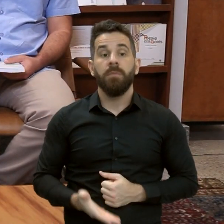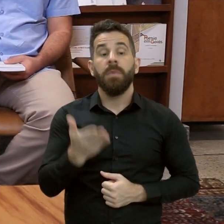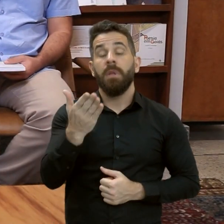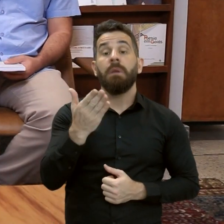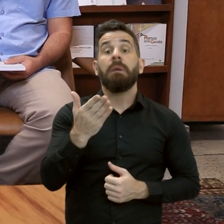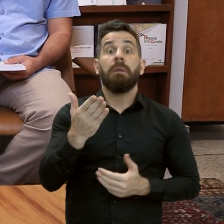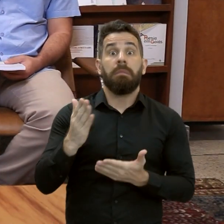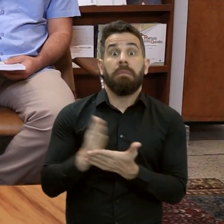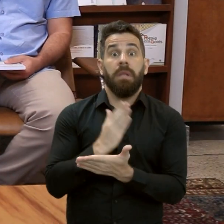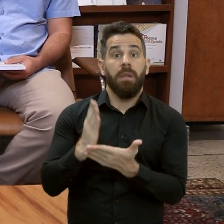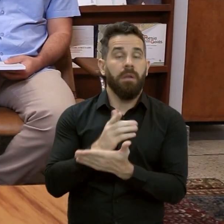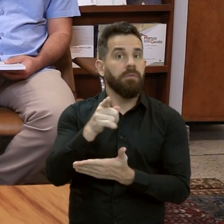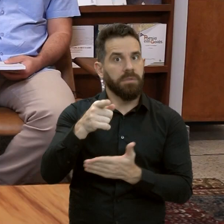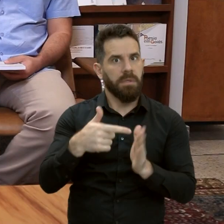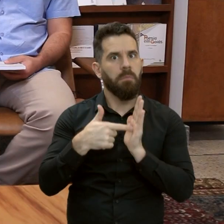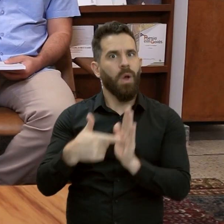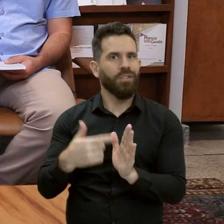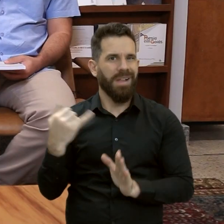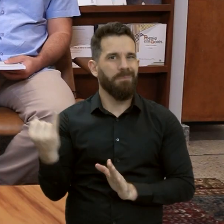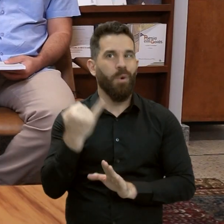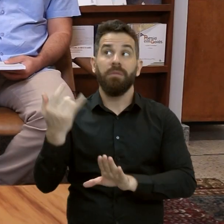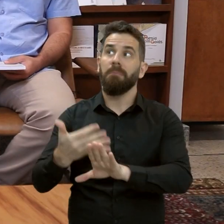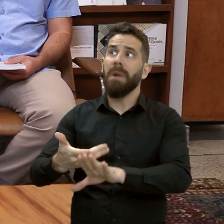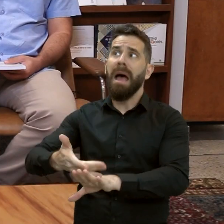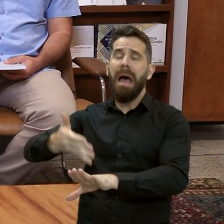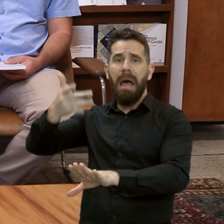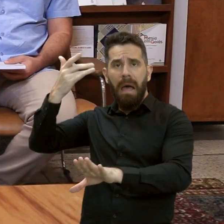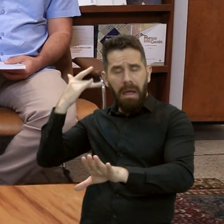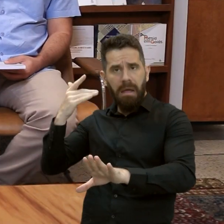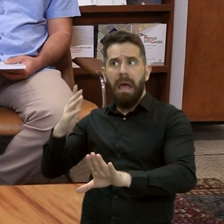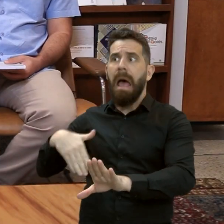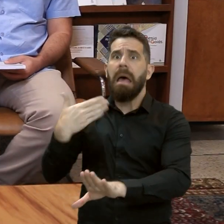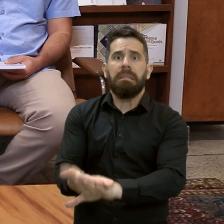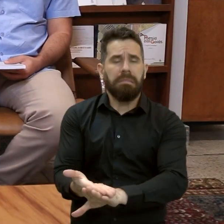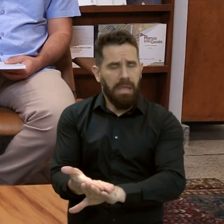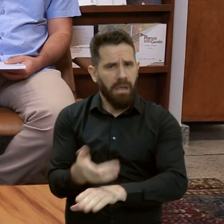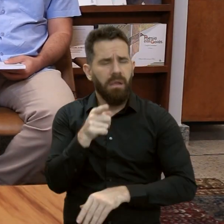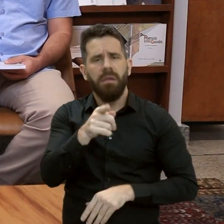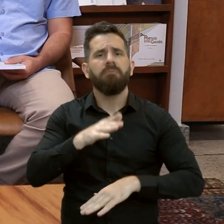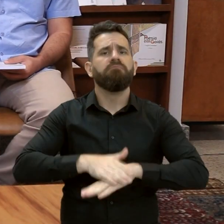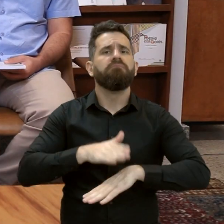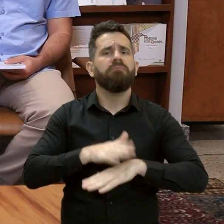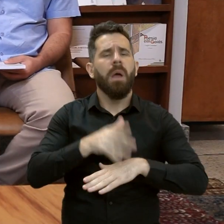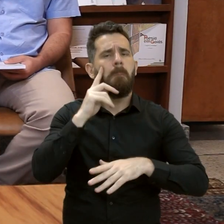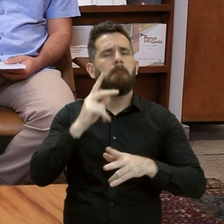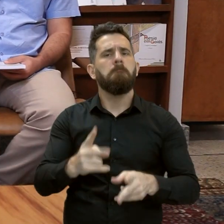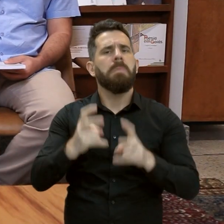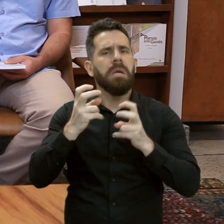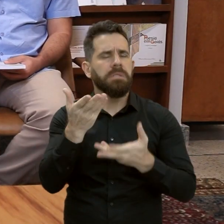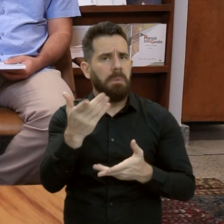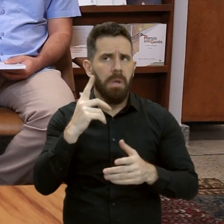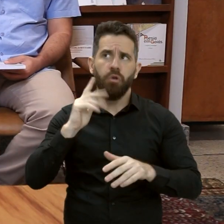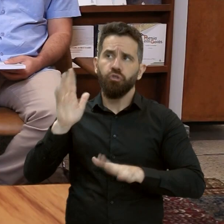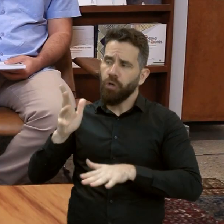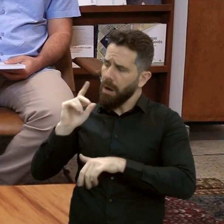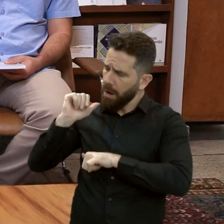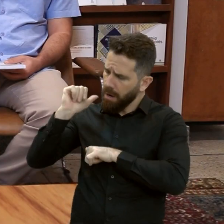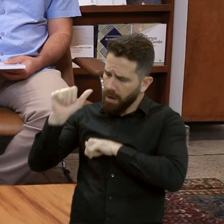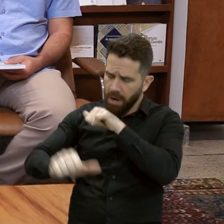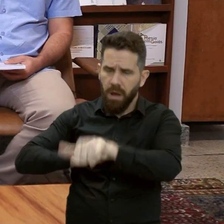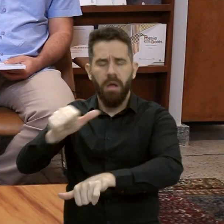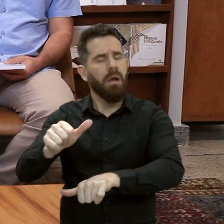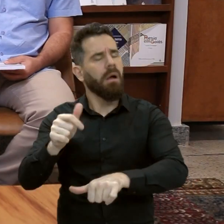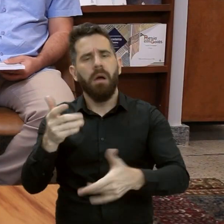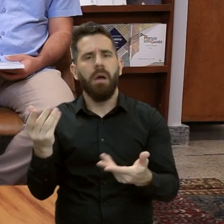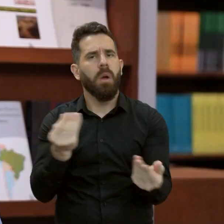importância desde o período antigo até o contemporâneo, né? Como que você percebeu aí essas mudanças ao longo do tempo